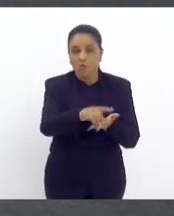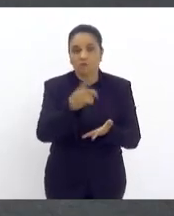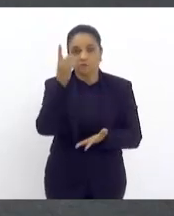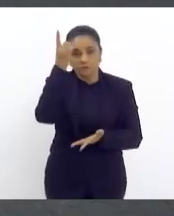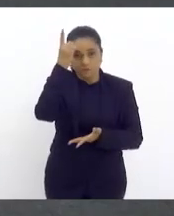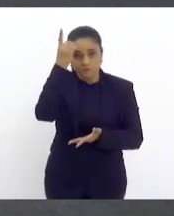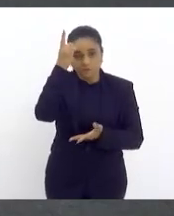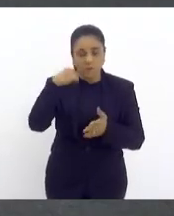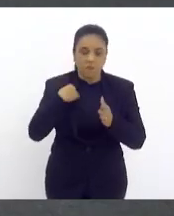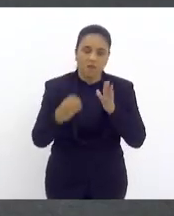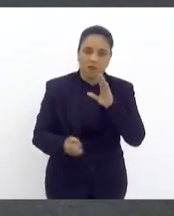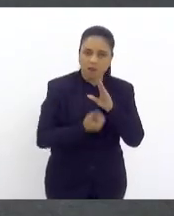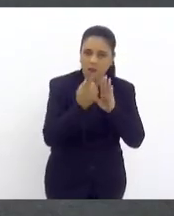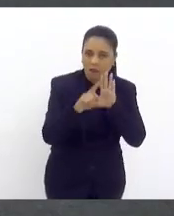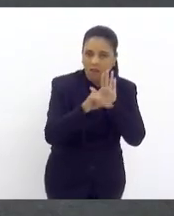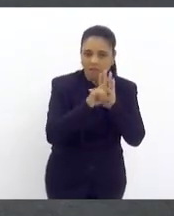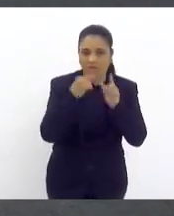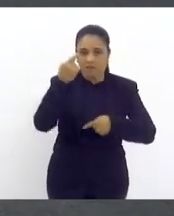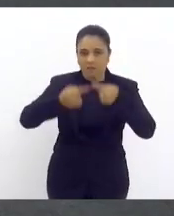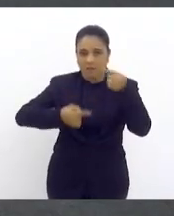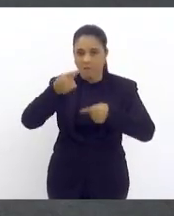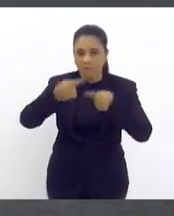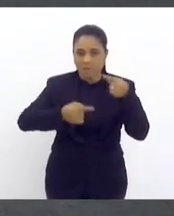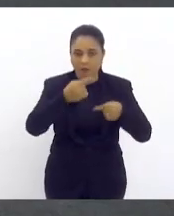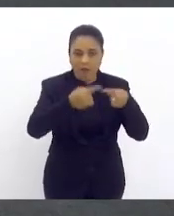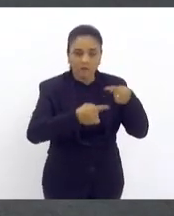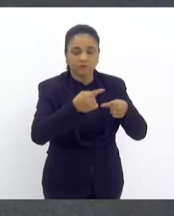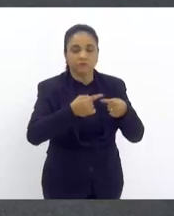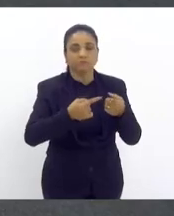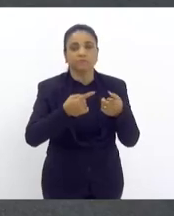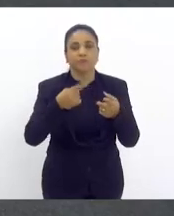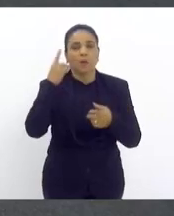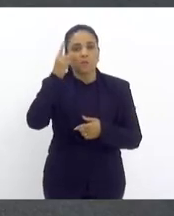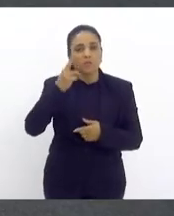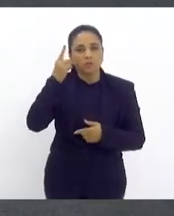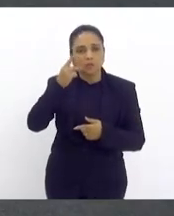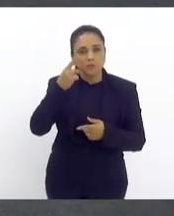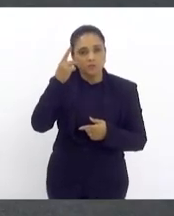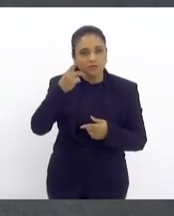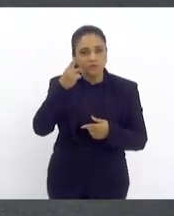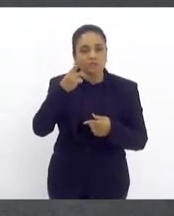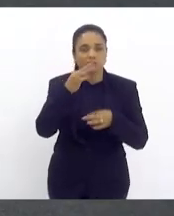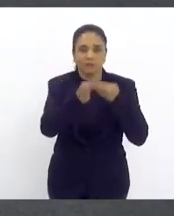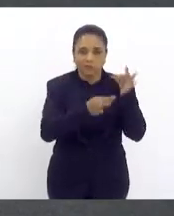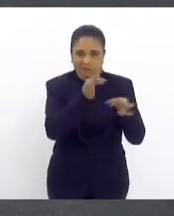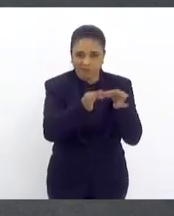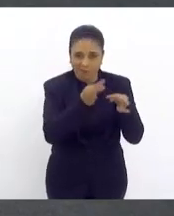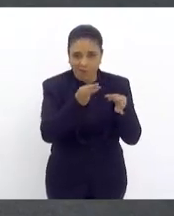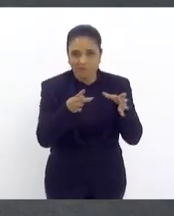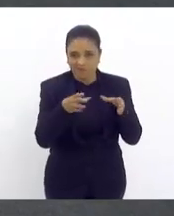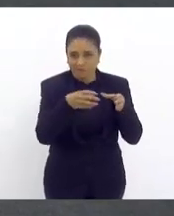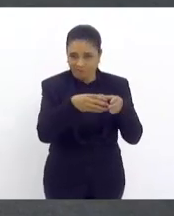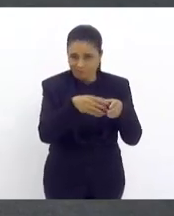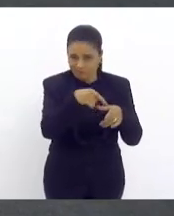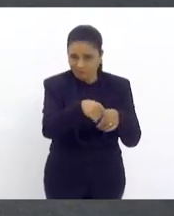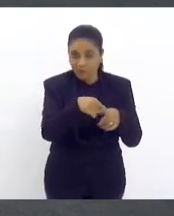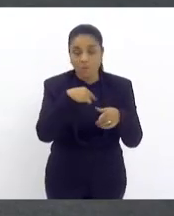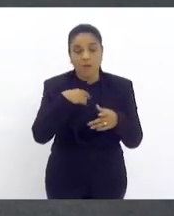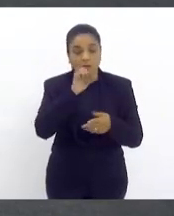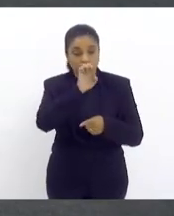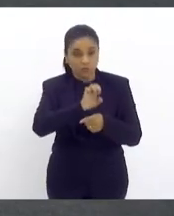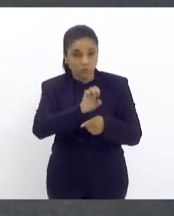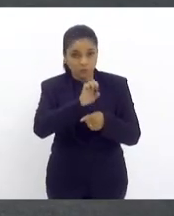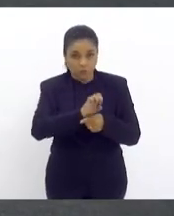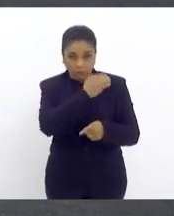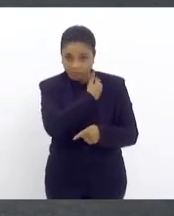esse debate foi feito nas políticas de reabilitação mais o governo do estado não está cumprindo a sua parte